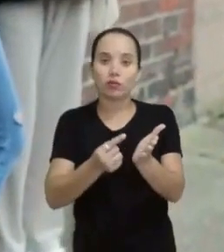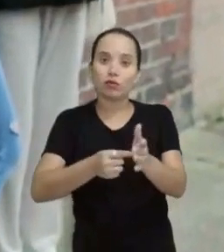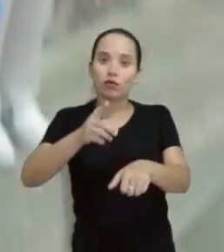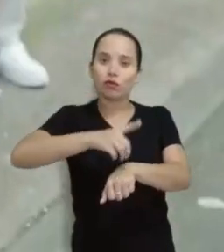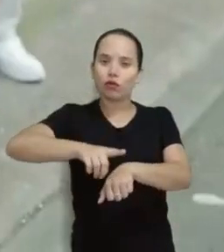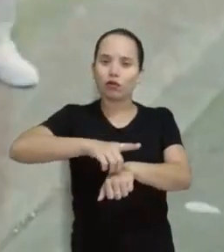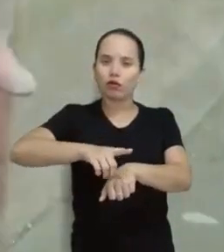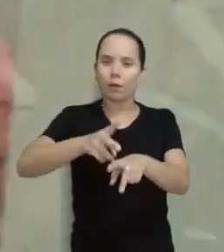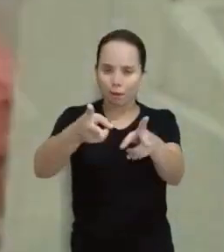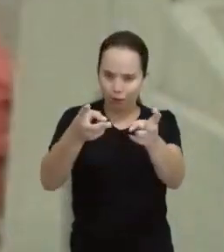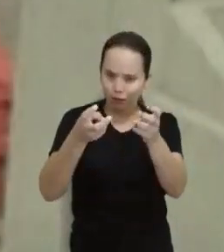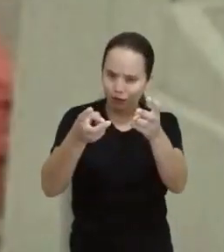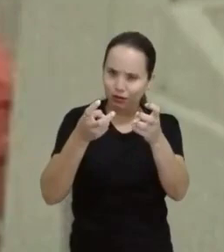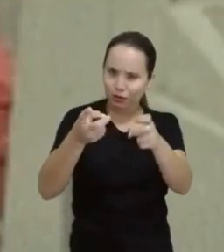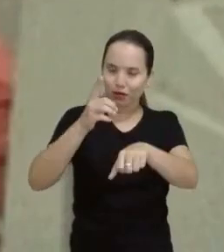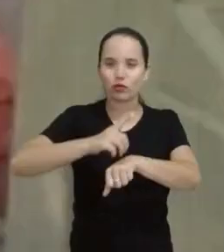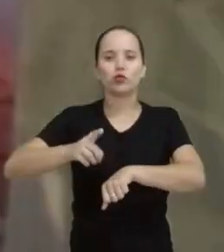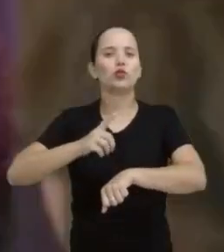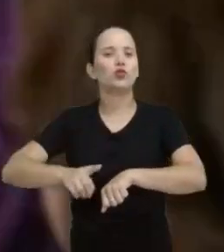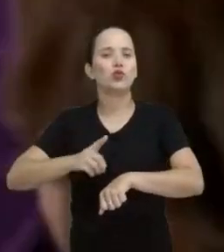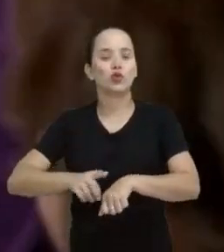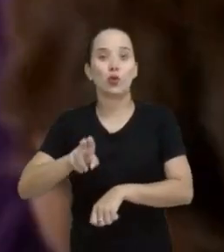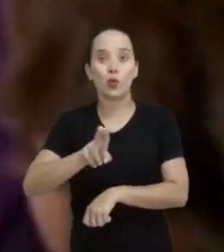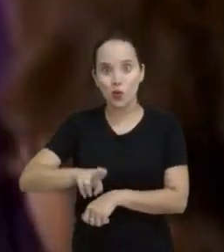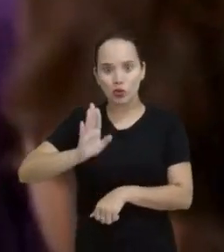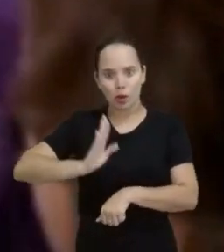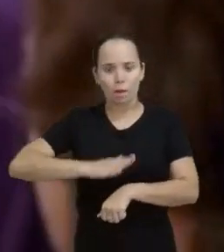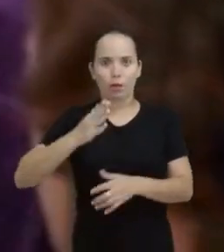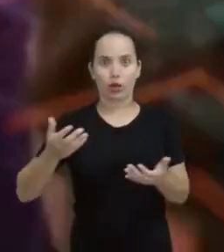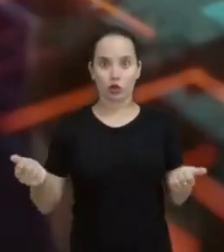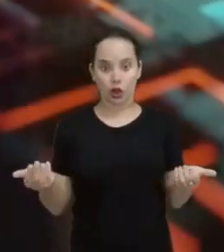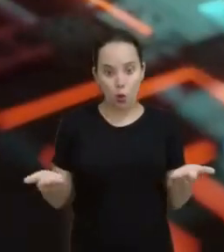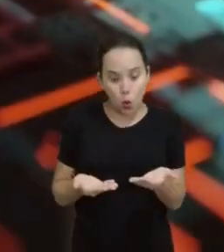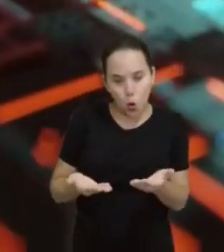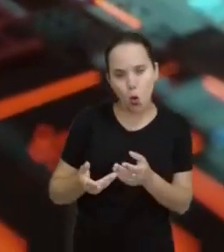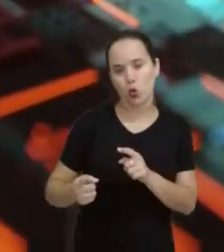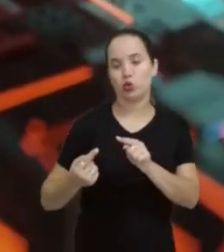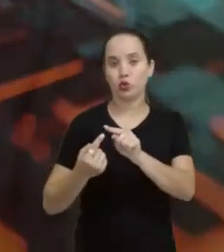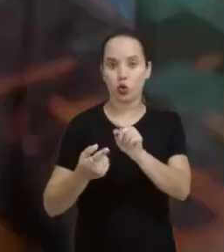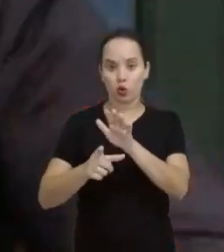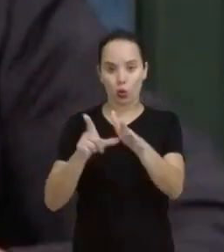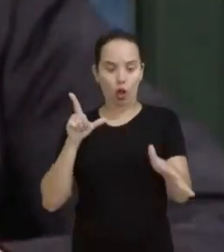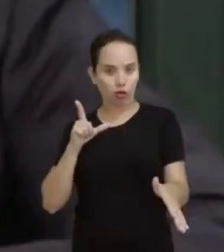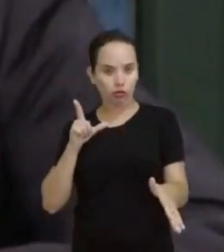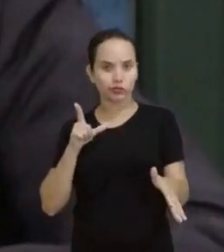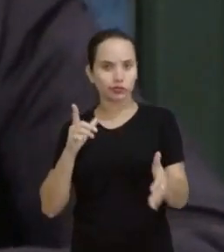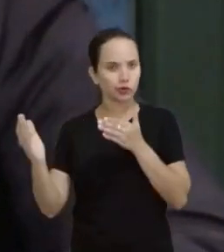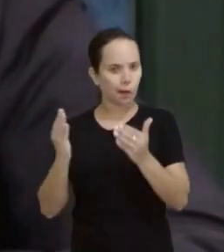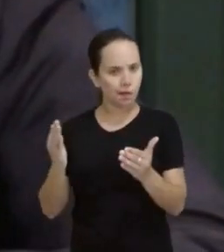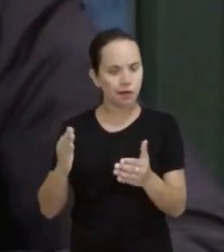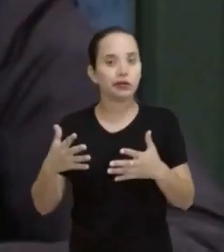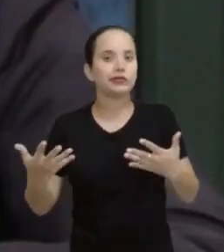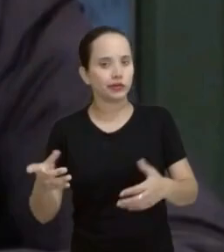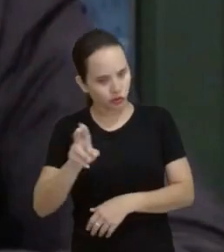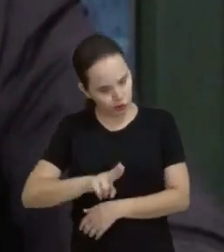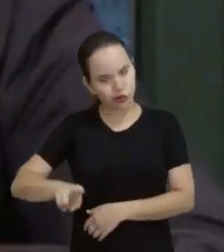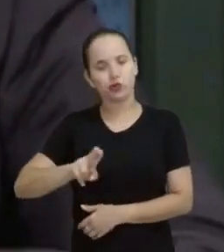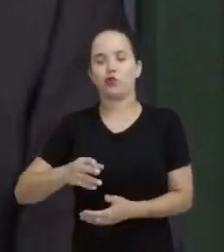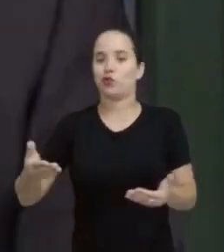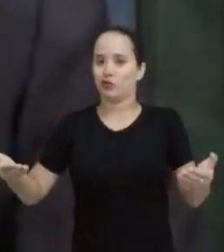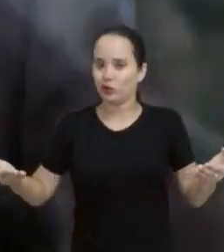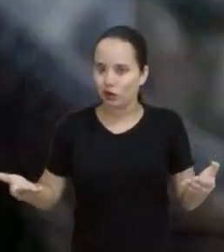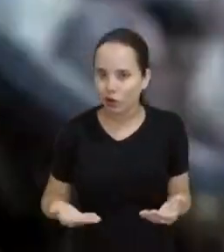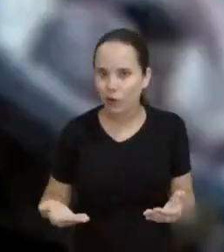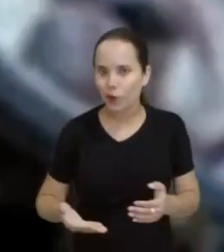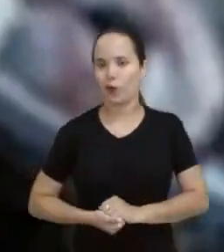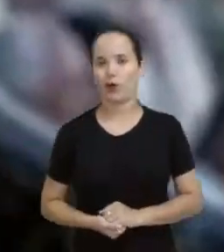que estamos usando o digital muito mais que os nossos pais e avós? Ou seja, estamos usando o digital muito mais agora,